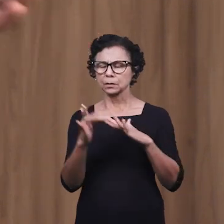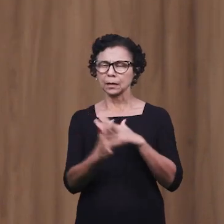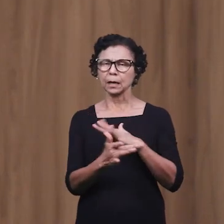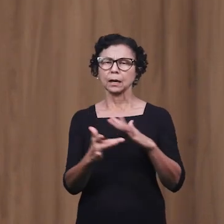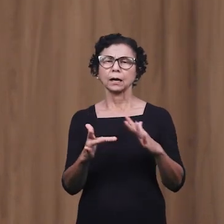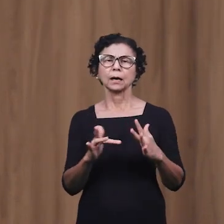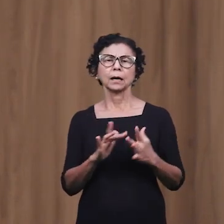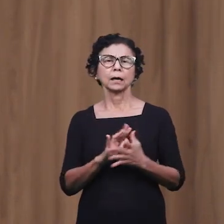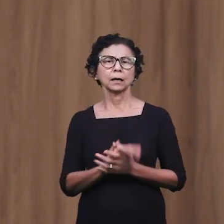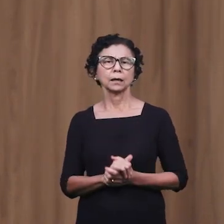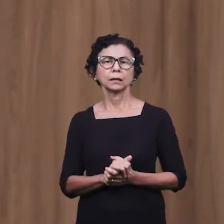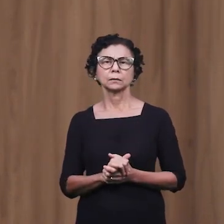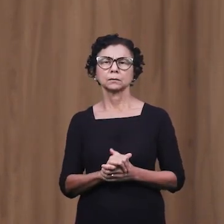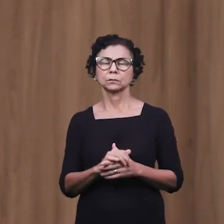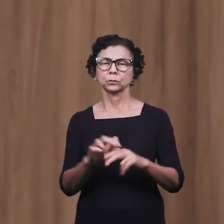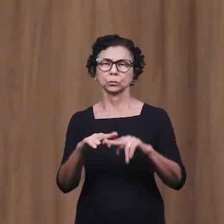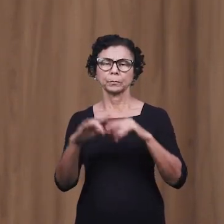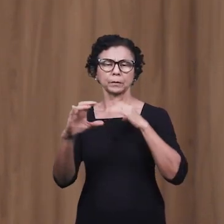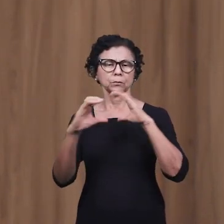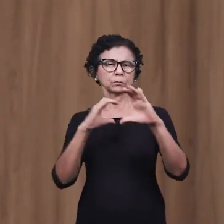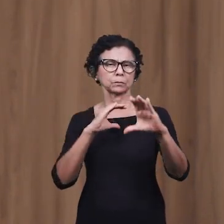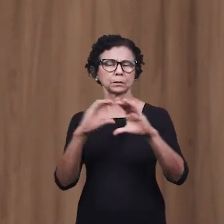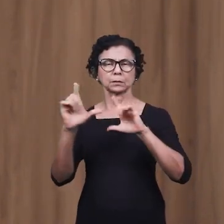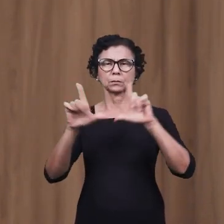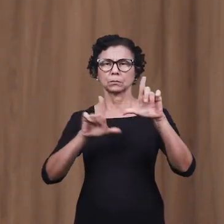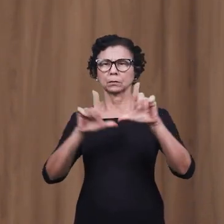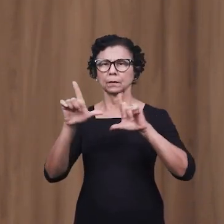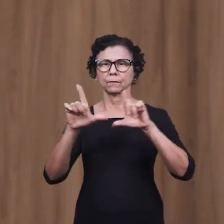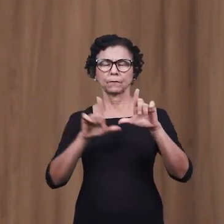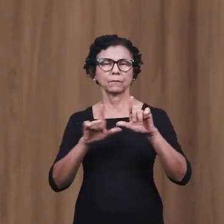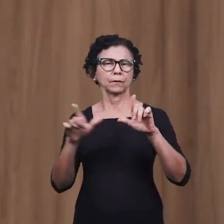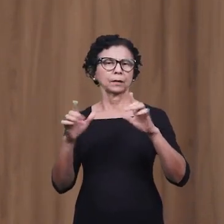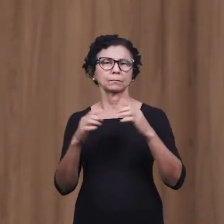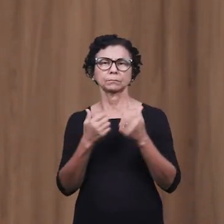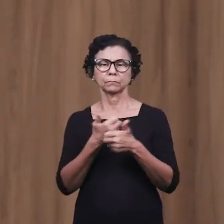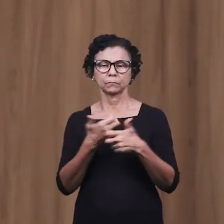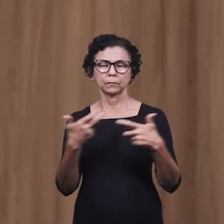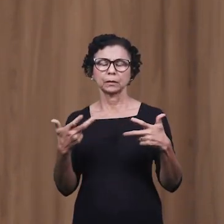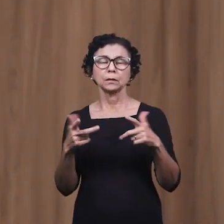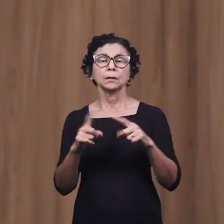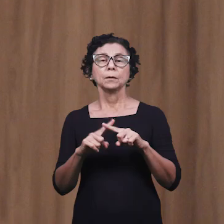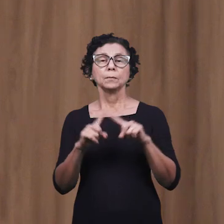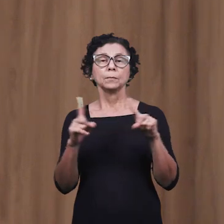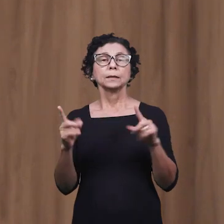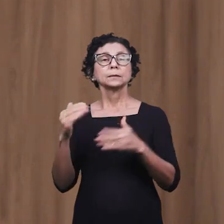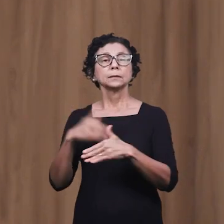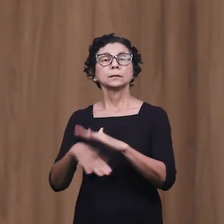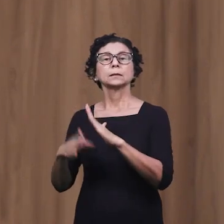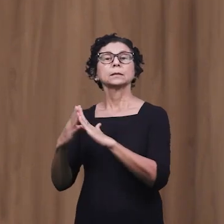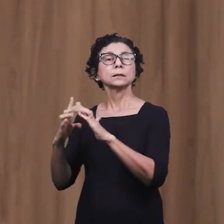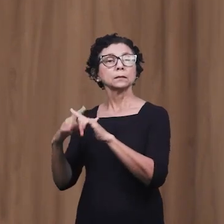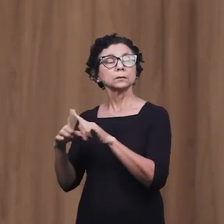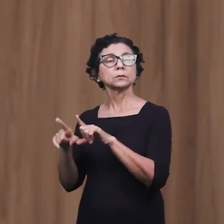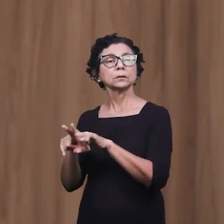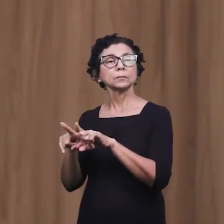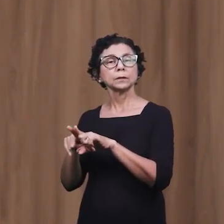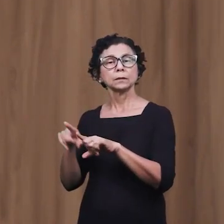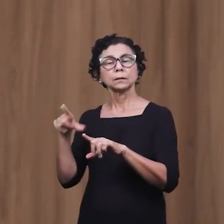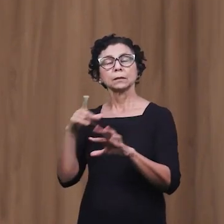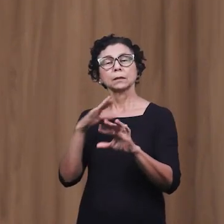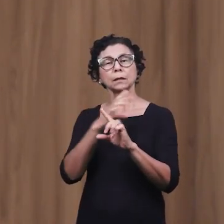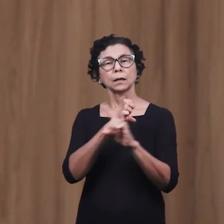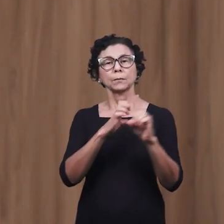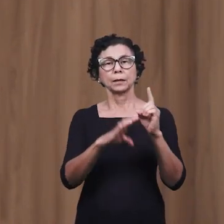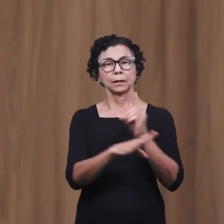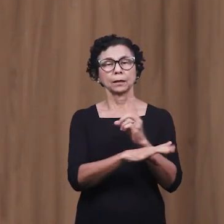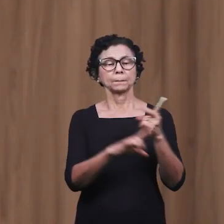sociais e tudo que estamos vendo aqui, televisão, rádios, os meios de comunicação, mas nas igrejas. Então nós temos escola